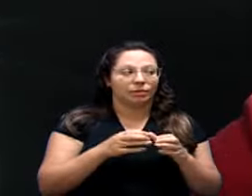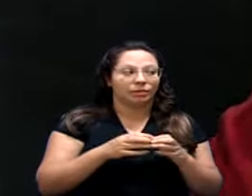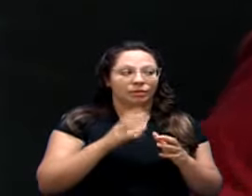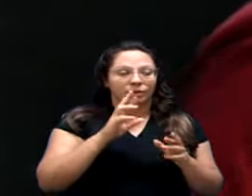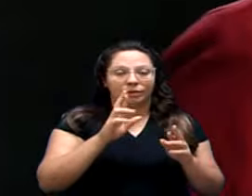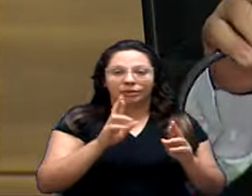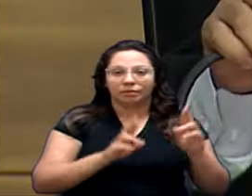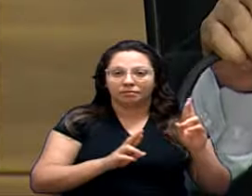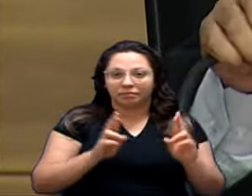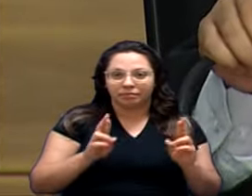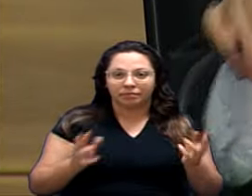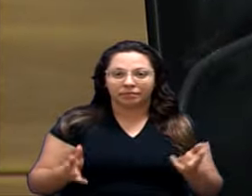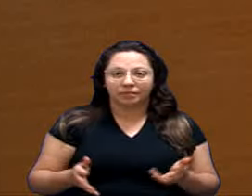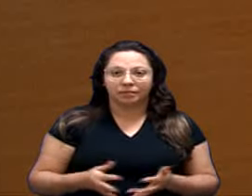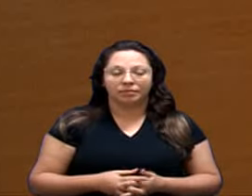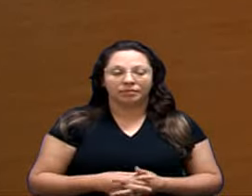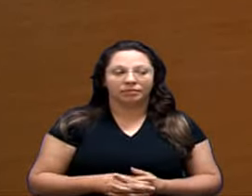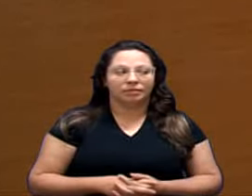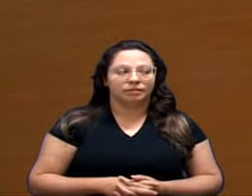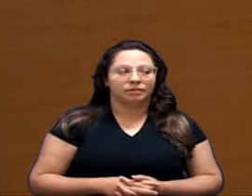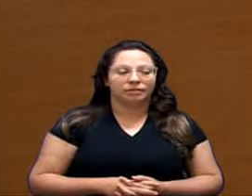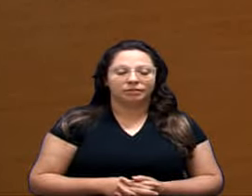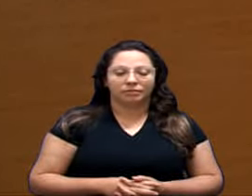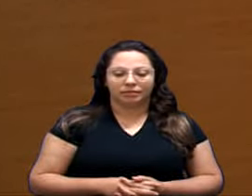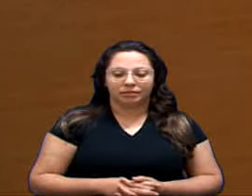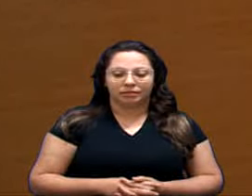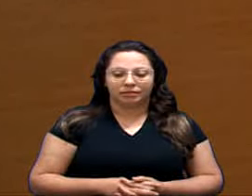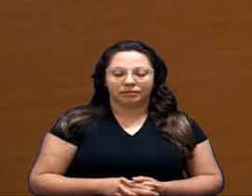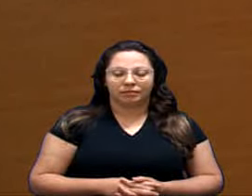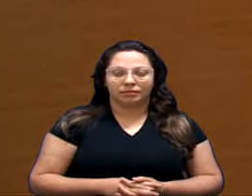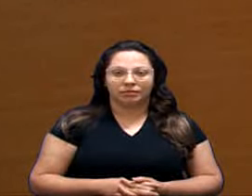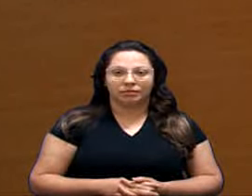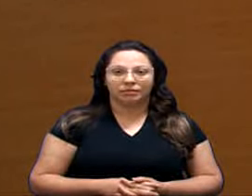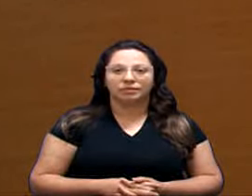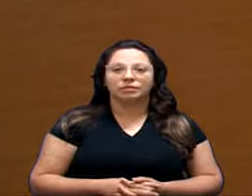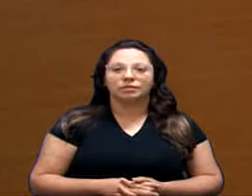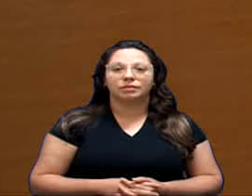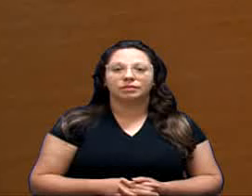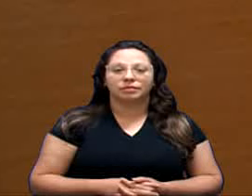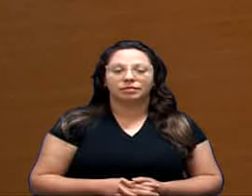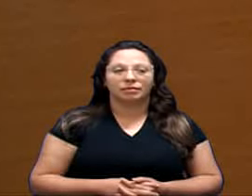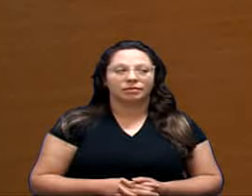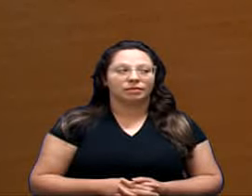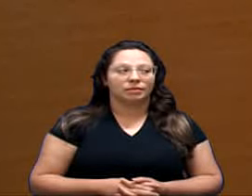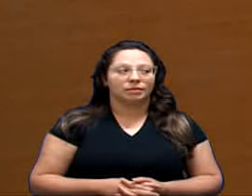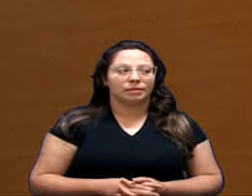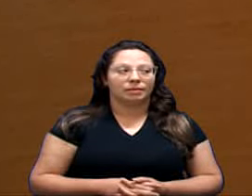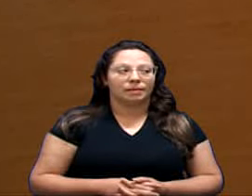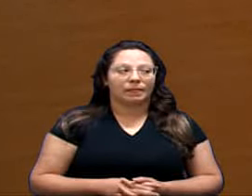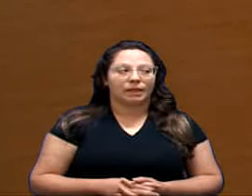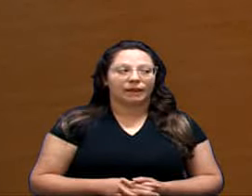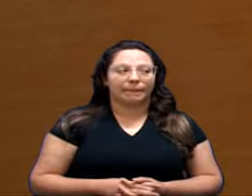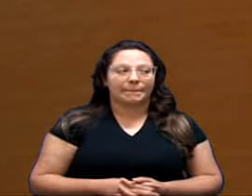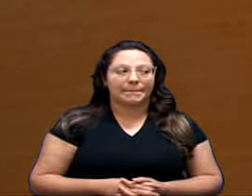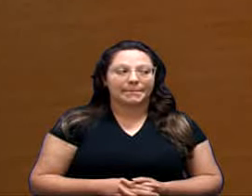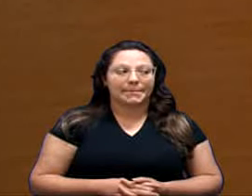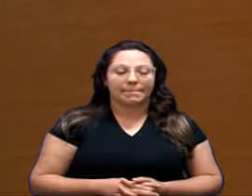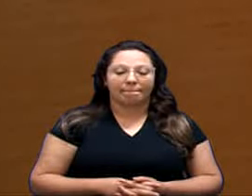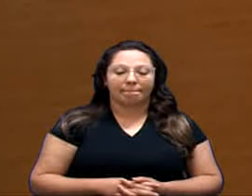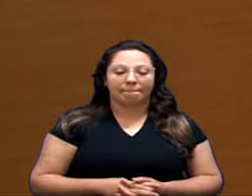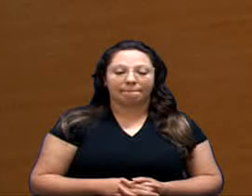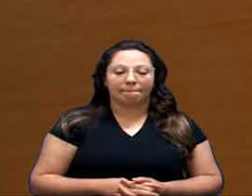n áreas al ocupadas já moradores Então mas deixa eu só eu consolidar então assim o que eu tô